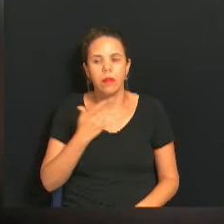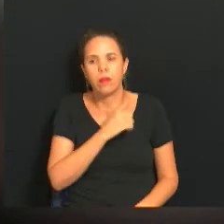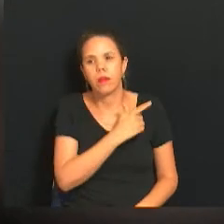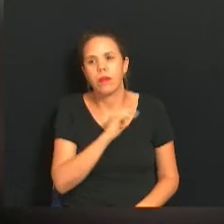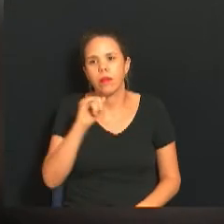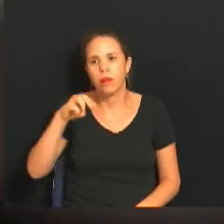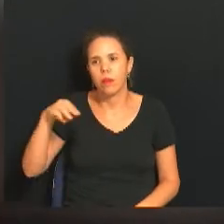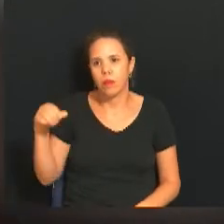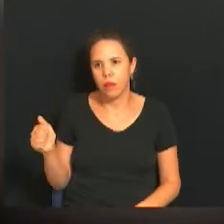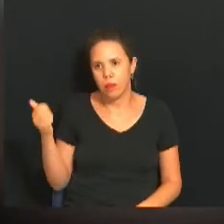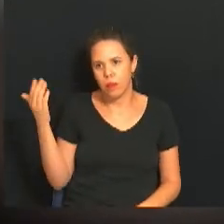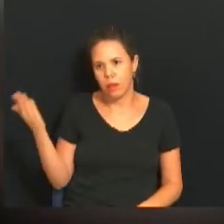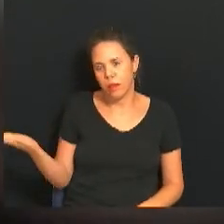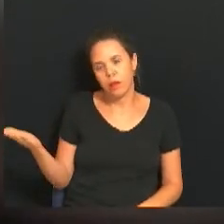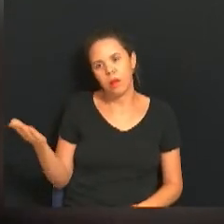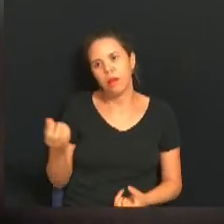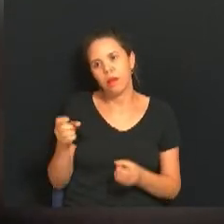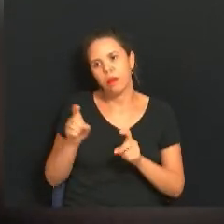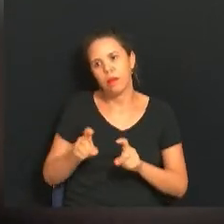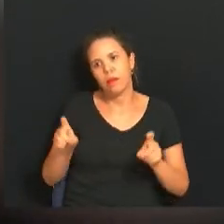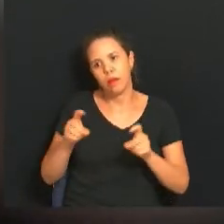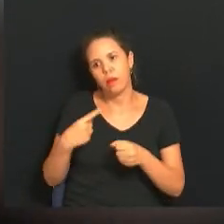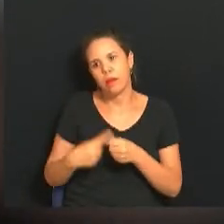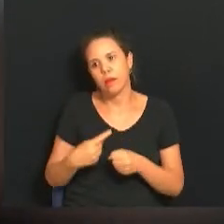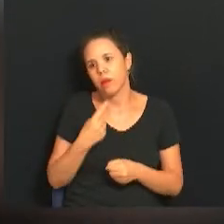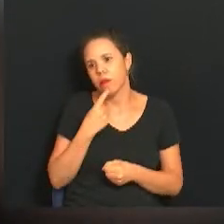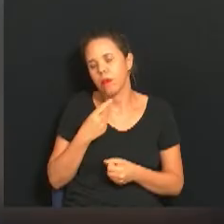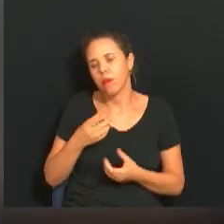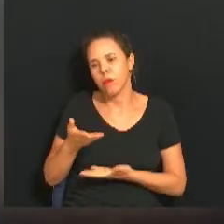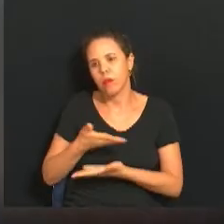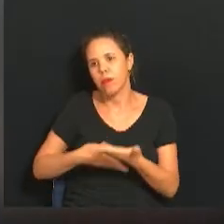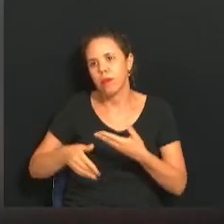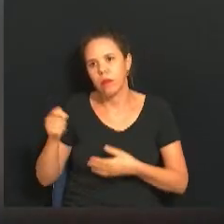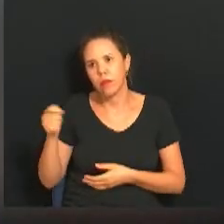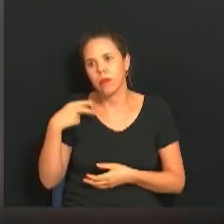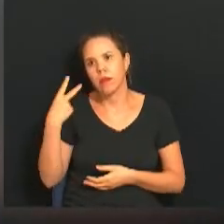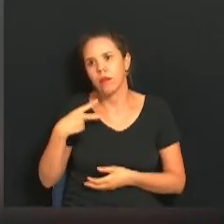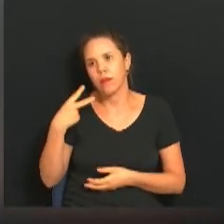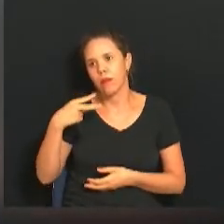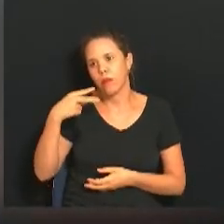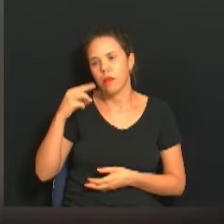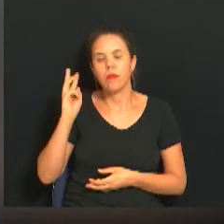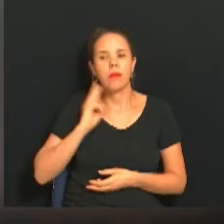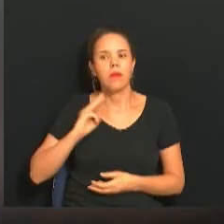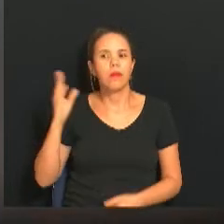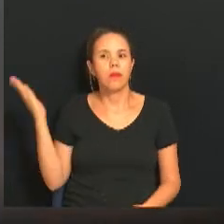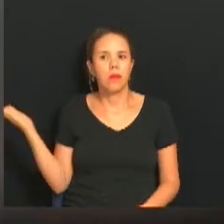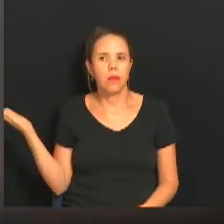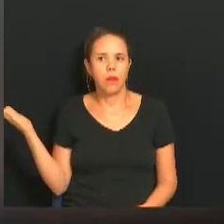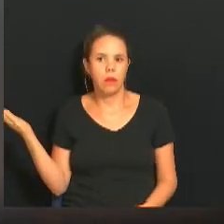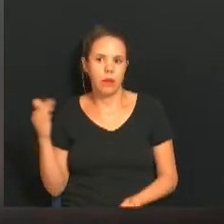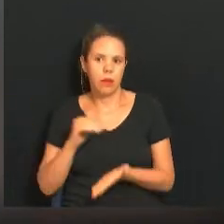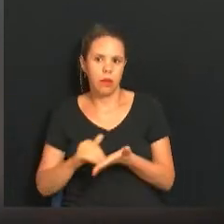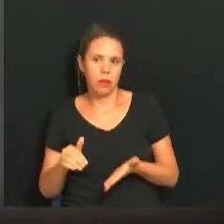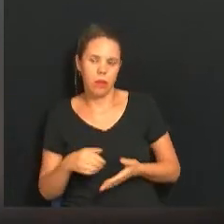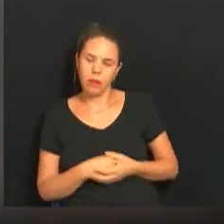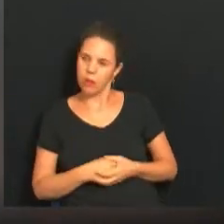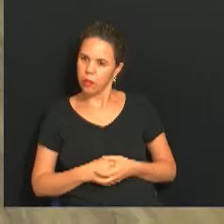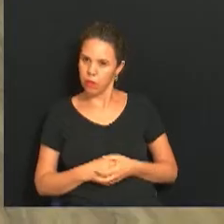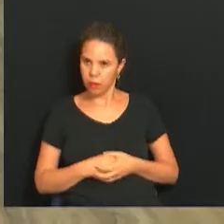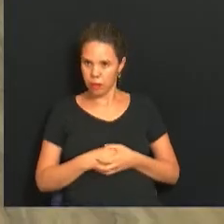da IMA, Informática de Municípios Associados, e o vereador Cecílio Santos, relator da comissão.